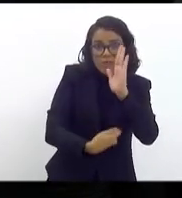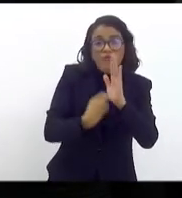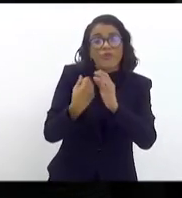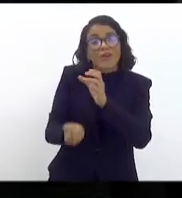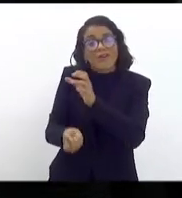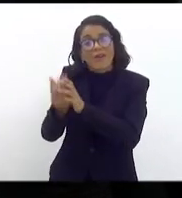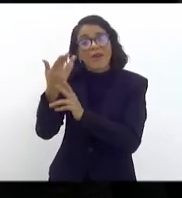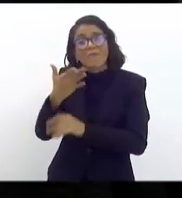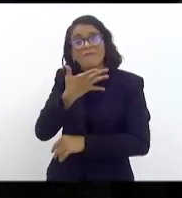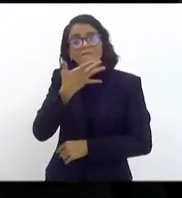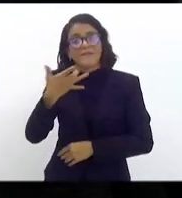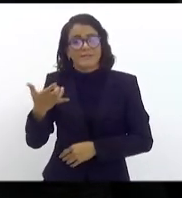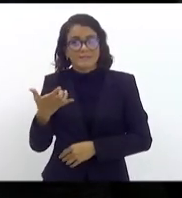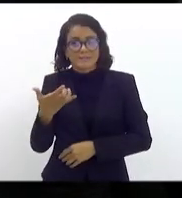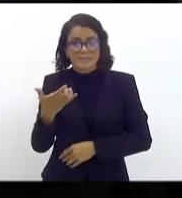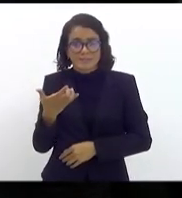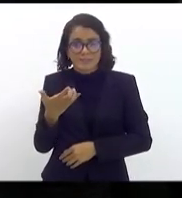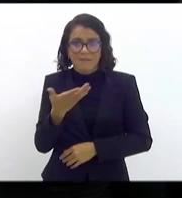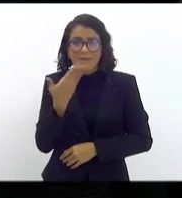para facilitar